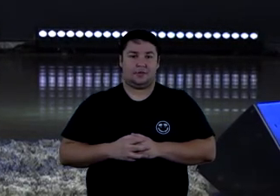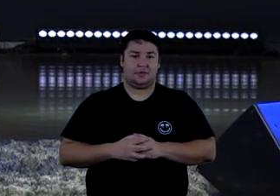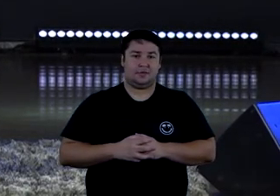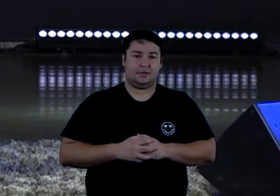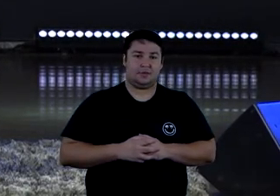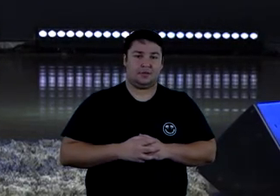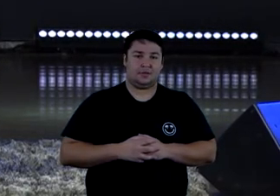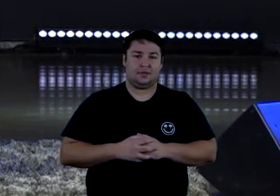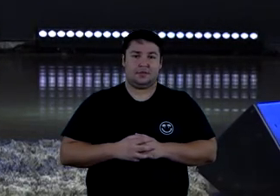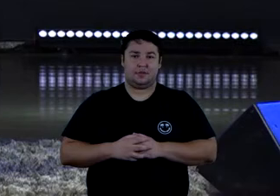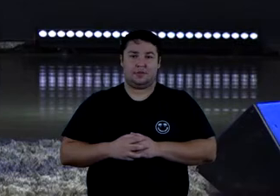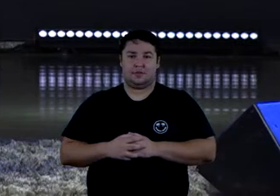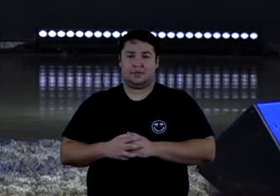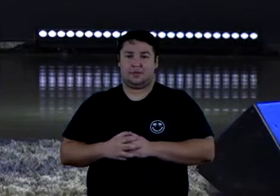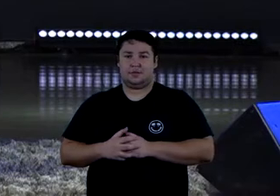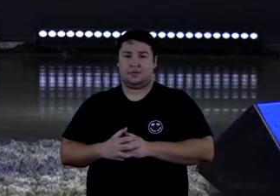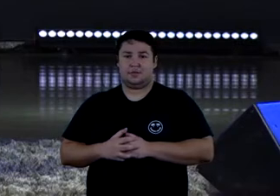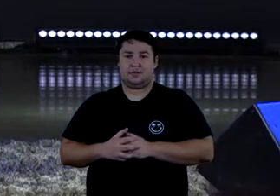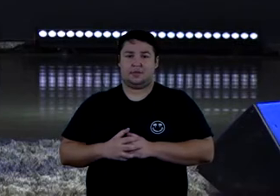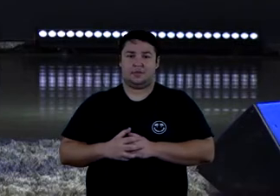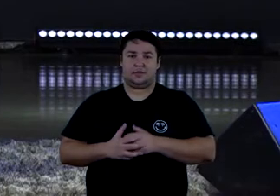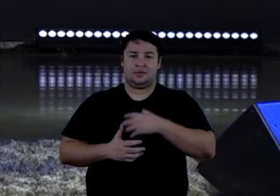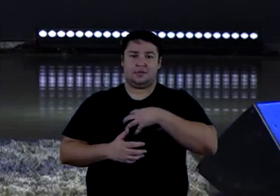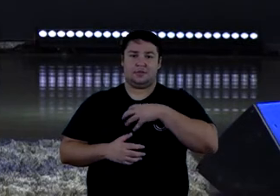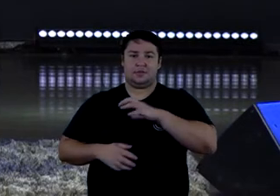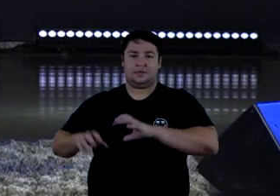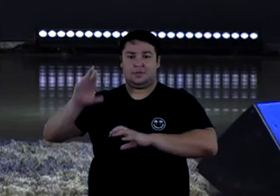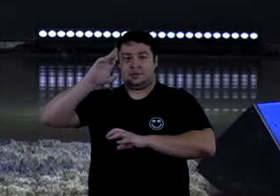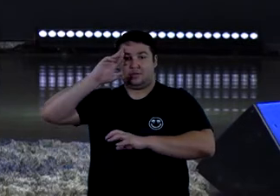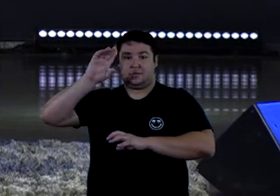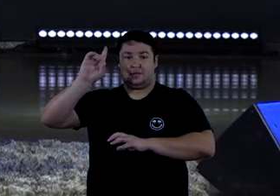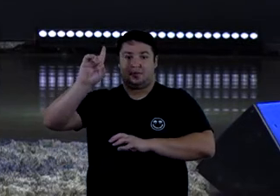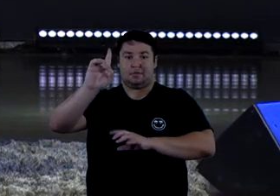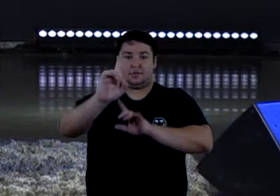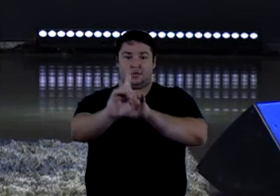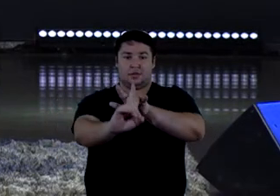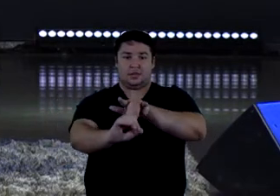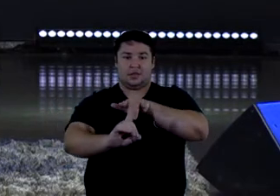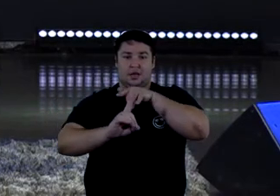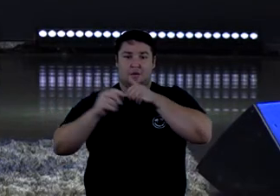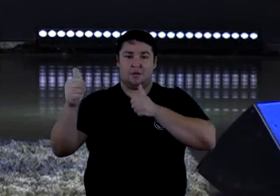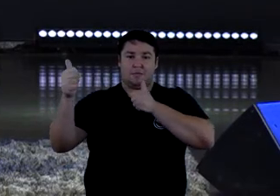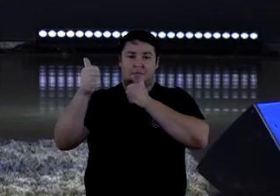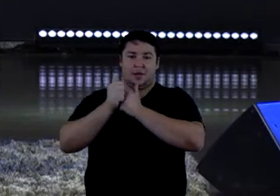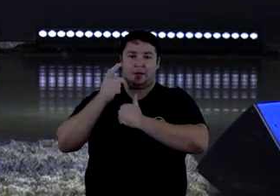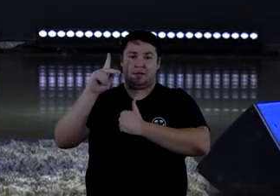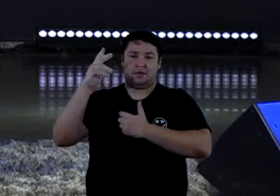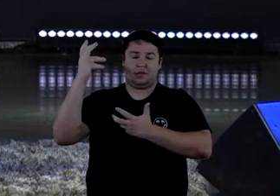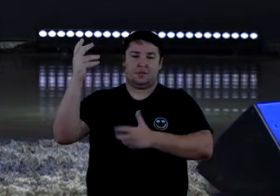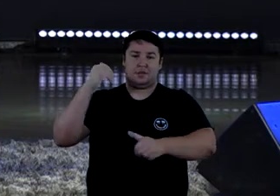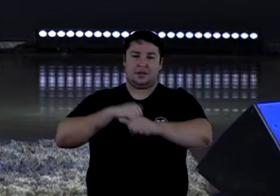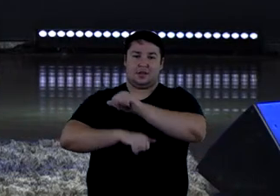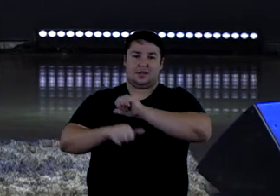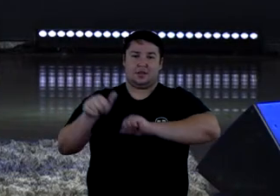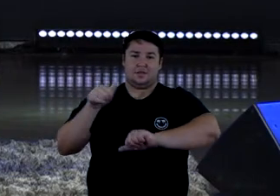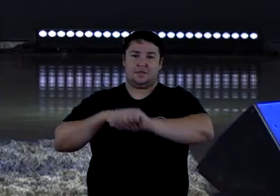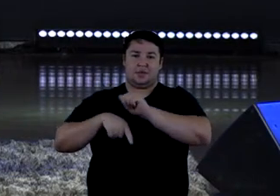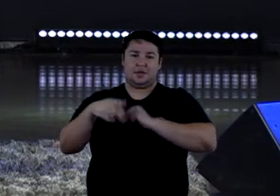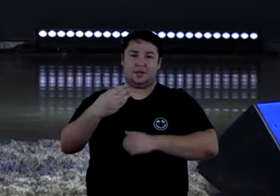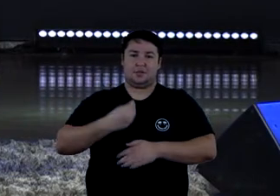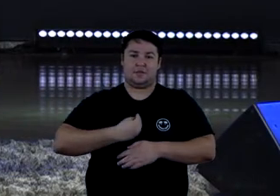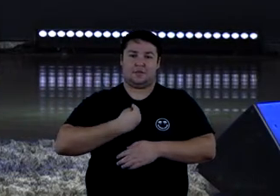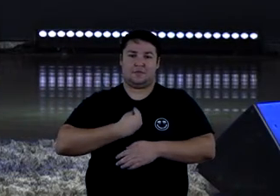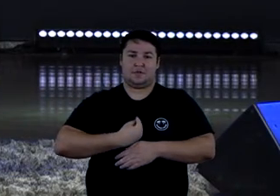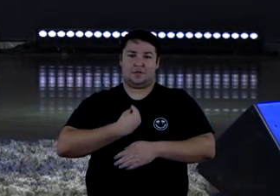De alguma forma o Senhor te atraiu para a presença dEle, porque Ele quer te dizer: eu quero te transformar. Eu quero que você